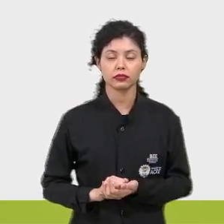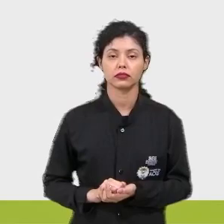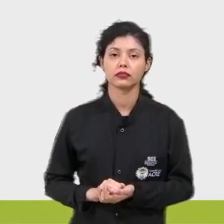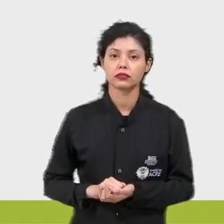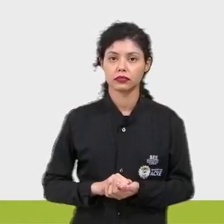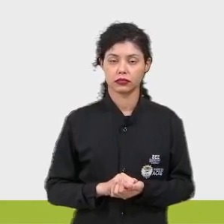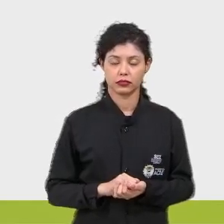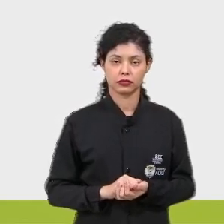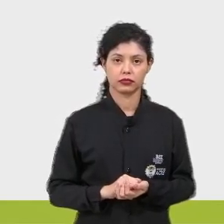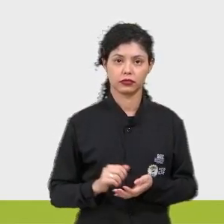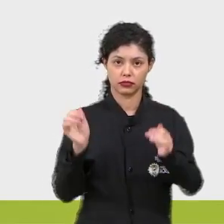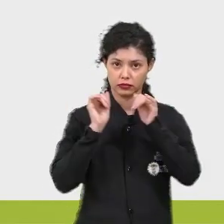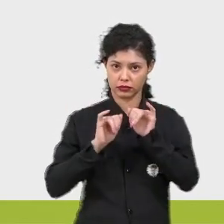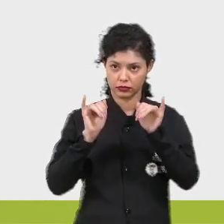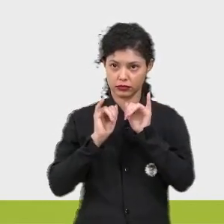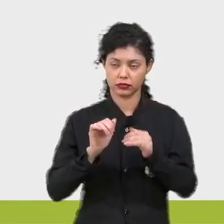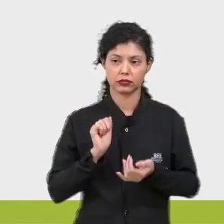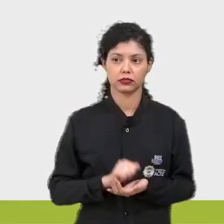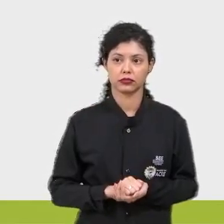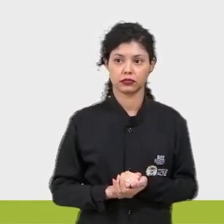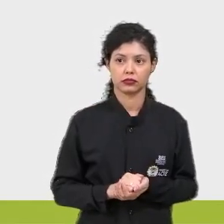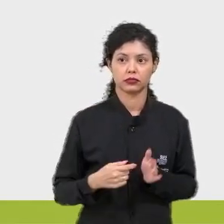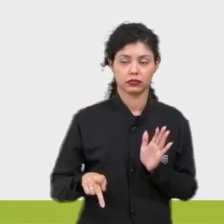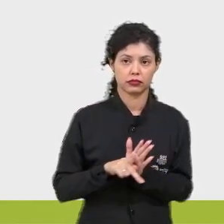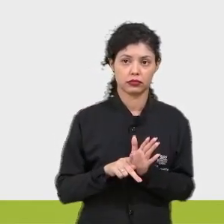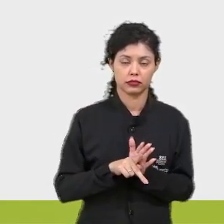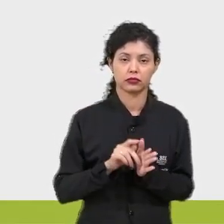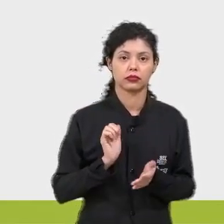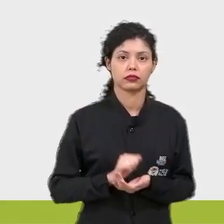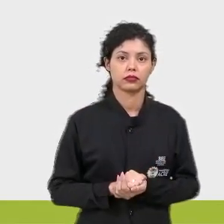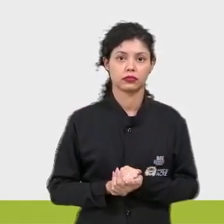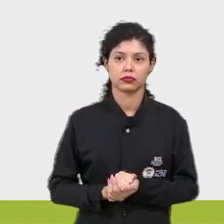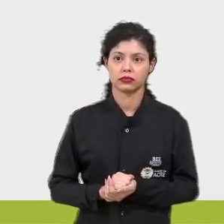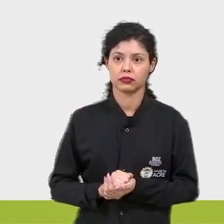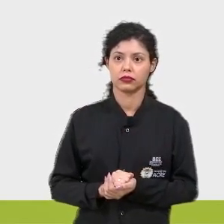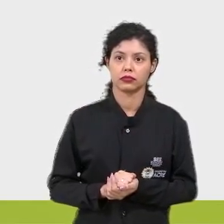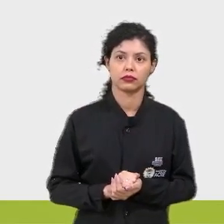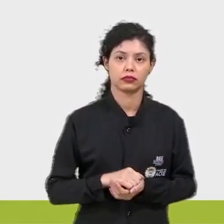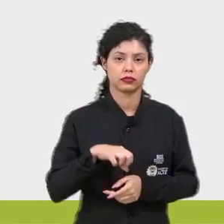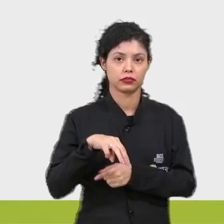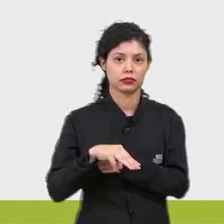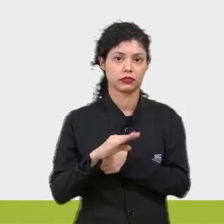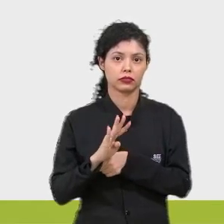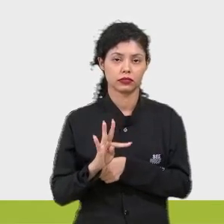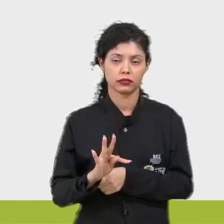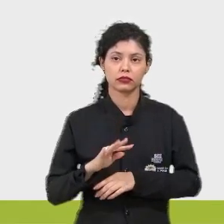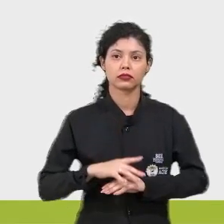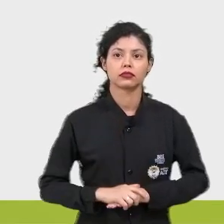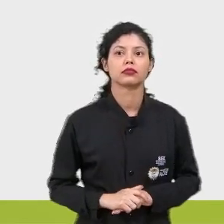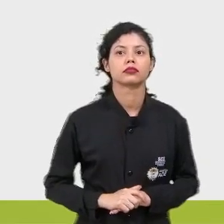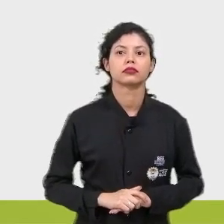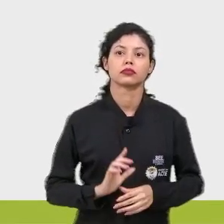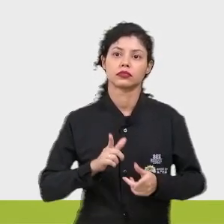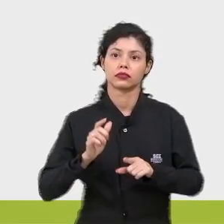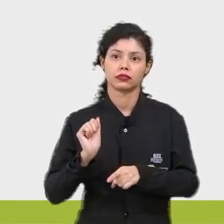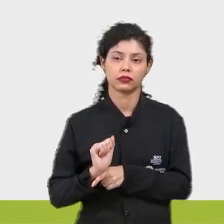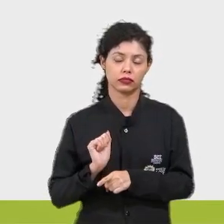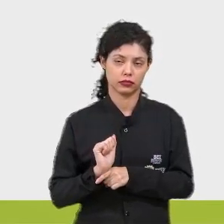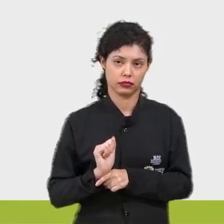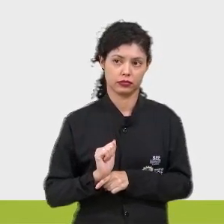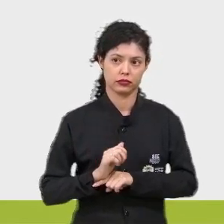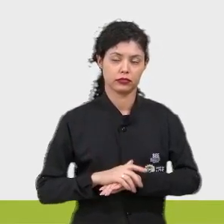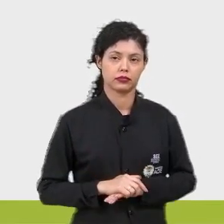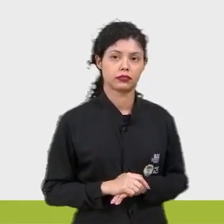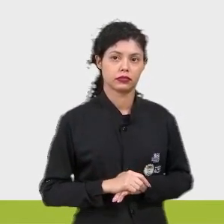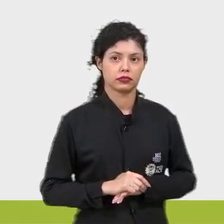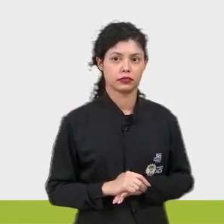um anúncio publicitário da Defensoria Pública aí do Mato Grosso. Letra A, qual a finalidade